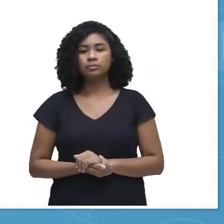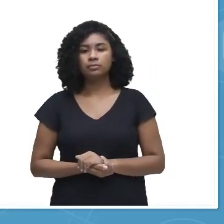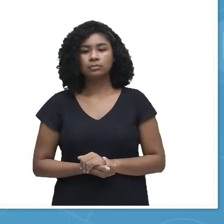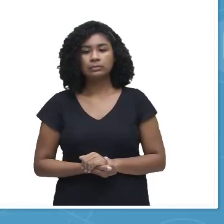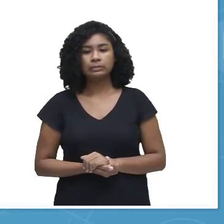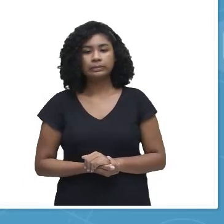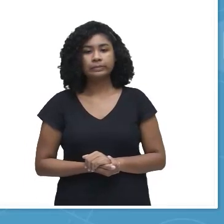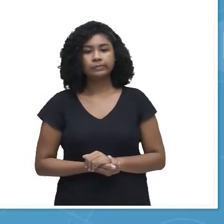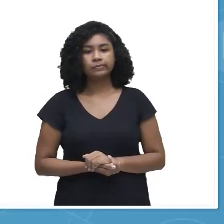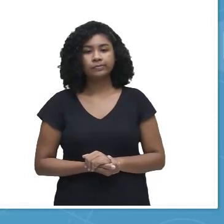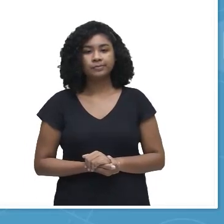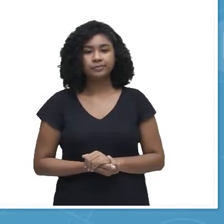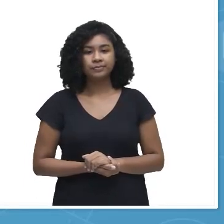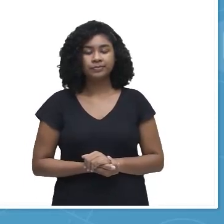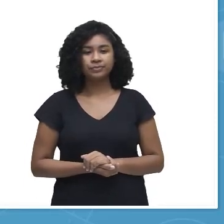favor.